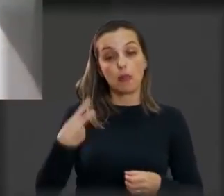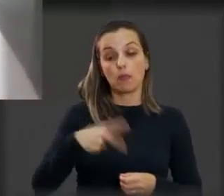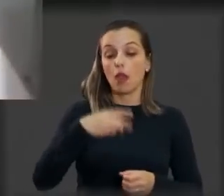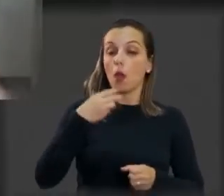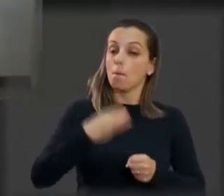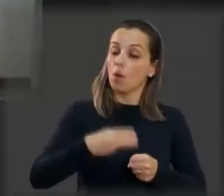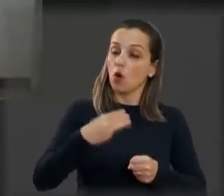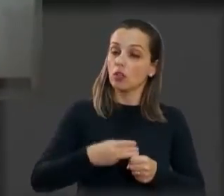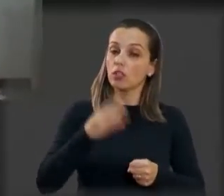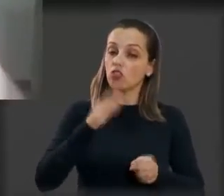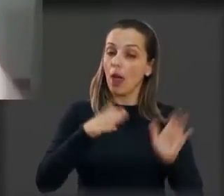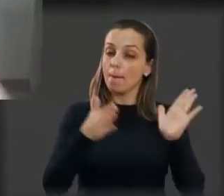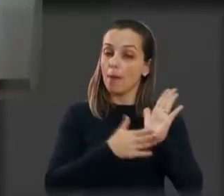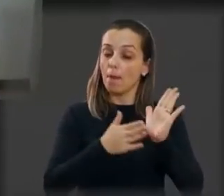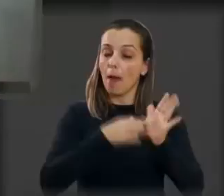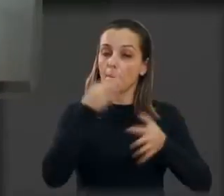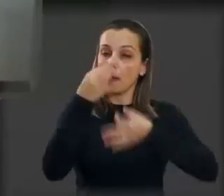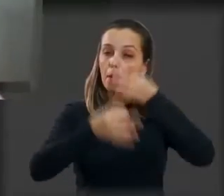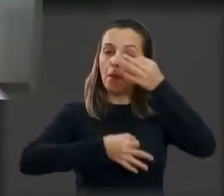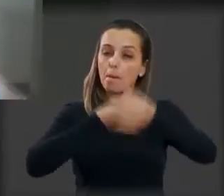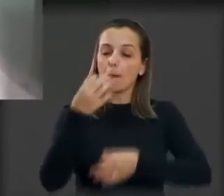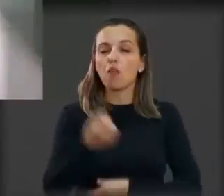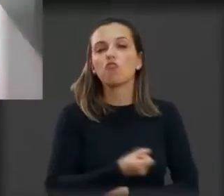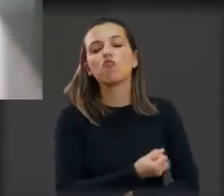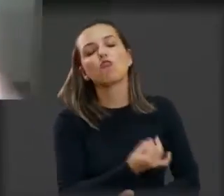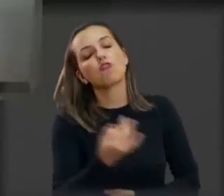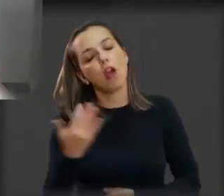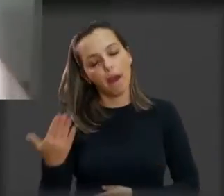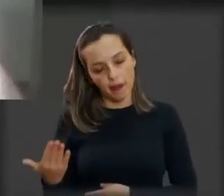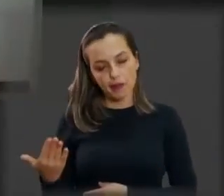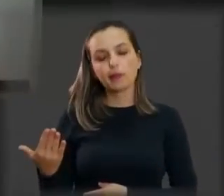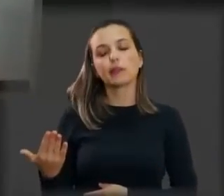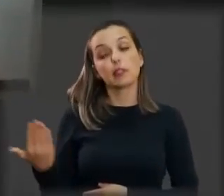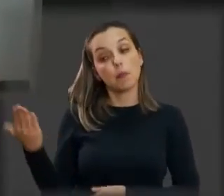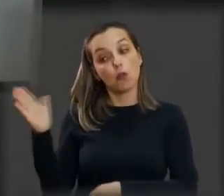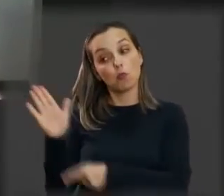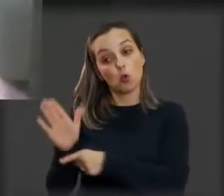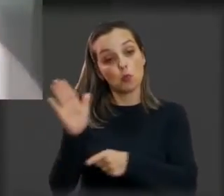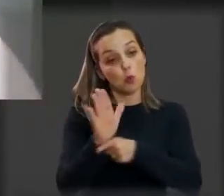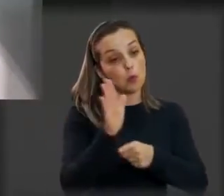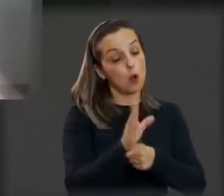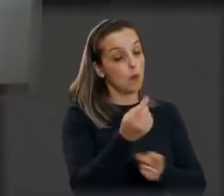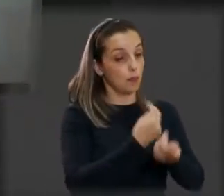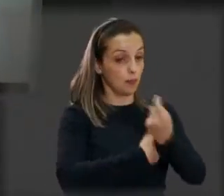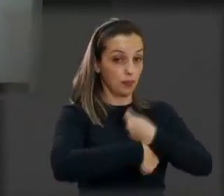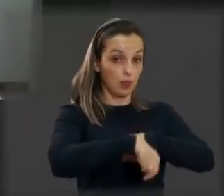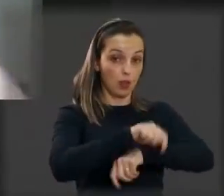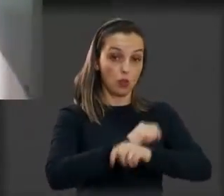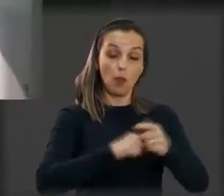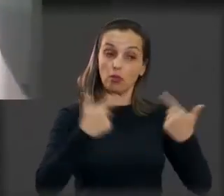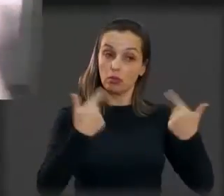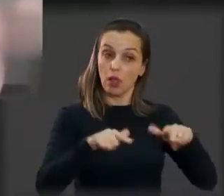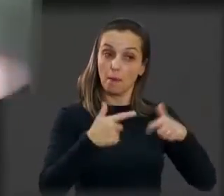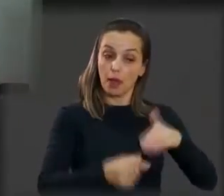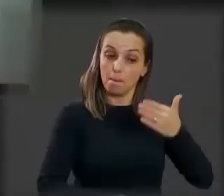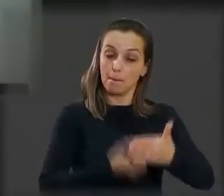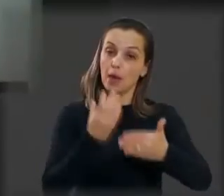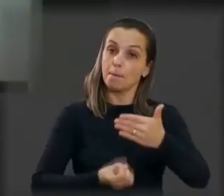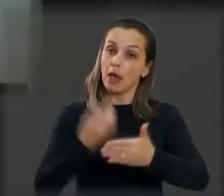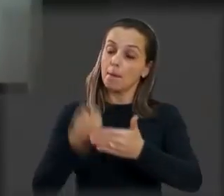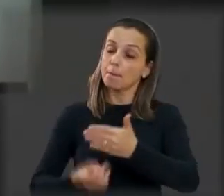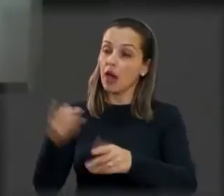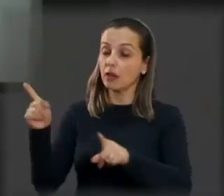foram propostas por vários nessa casa, sendo feitas para ajudar a nossa economia, que gera emprego e, consequentemente,